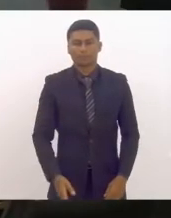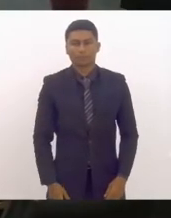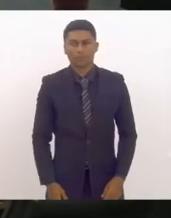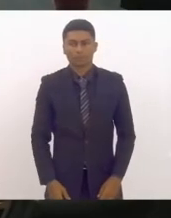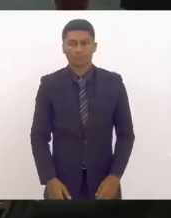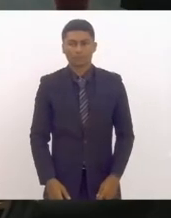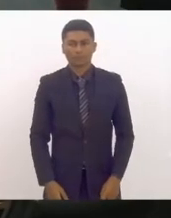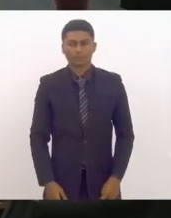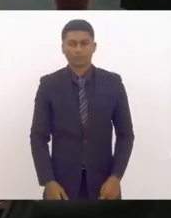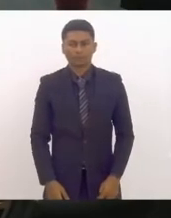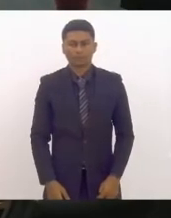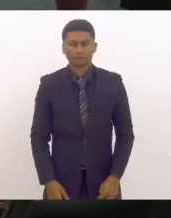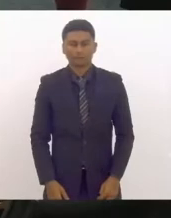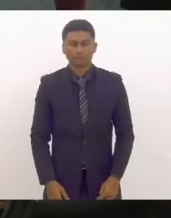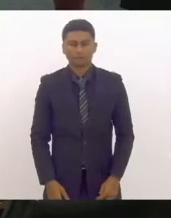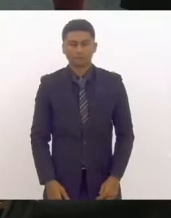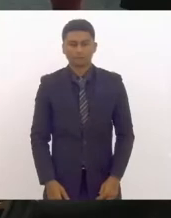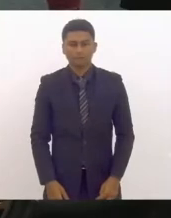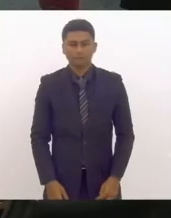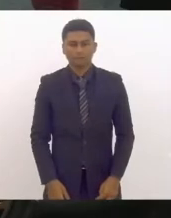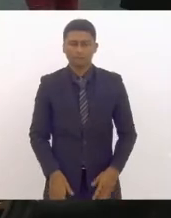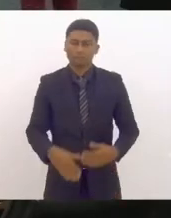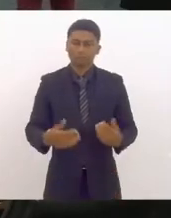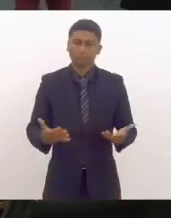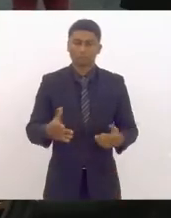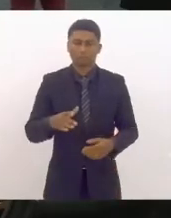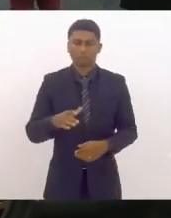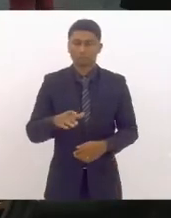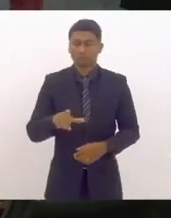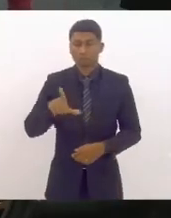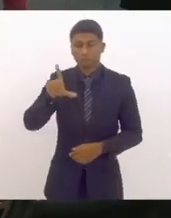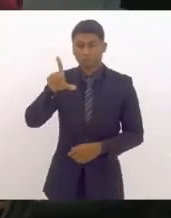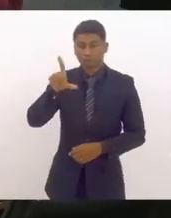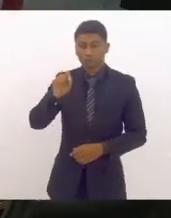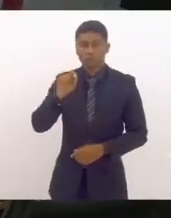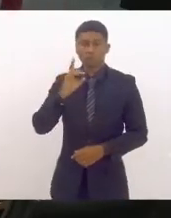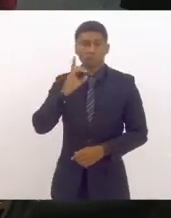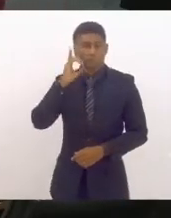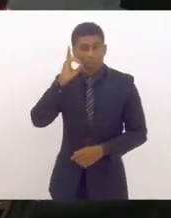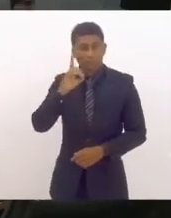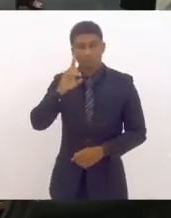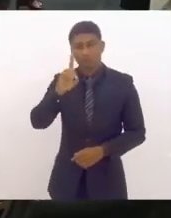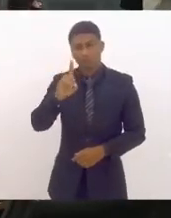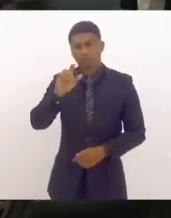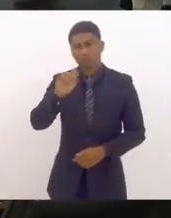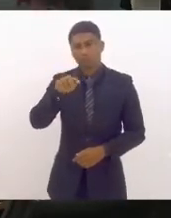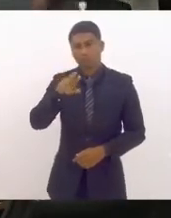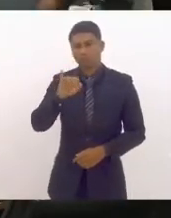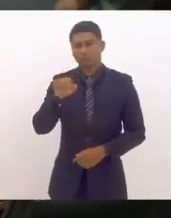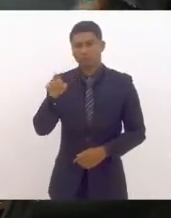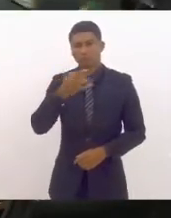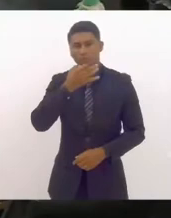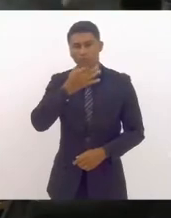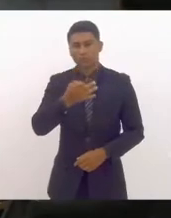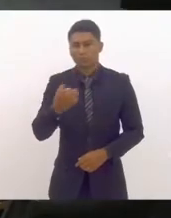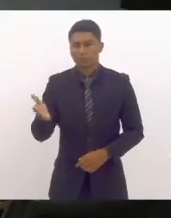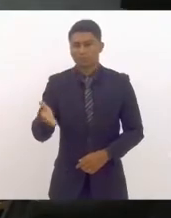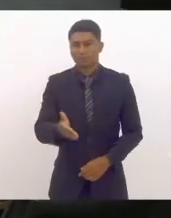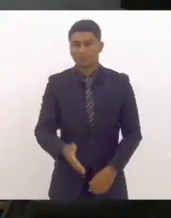Deputado Valdec Carneiro. Presidência designa a deputada Dani para emitir parecer.